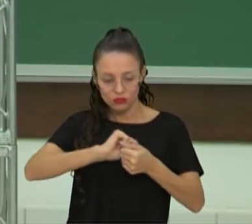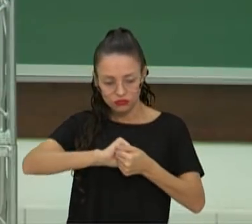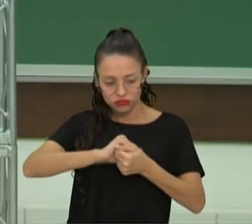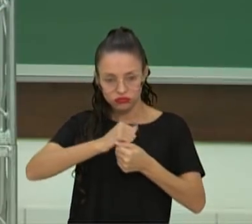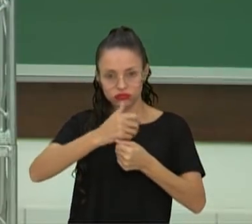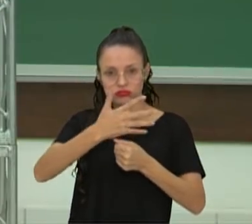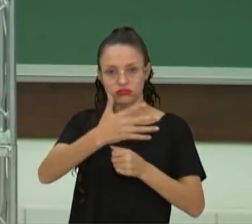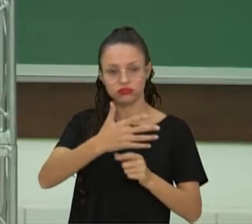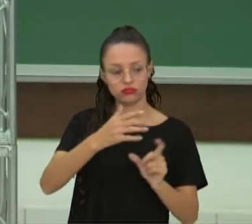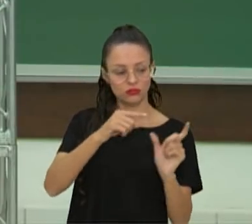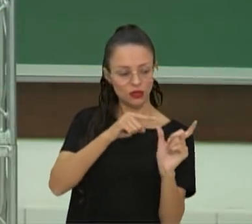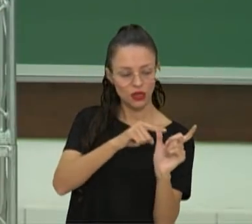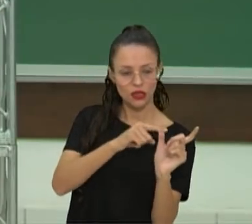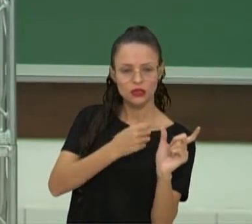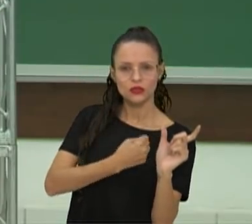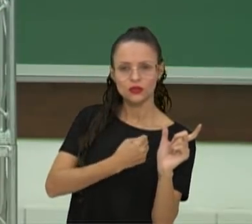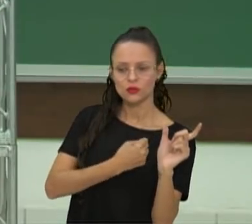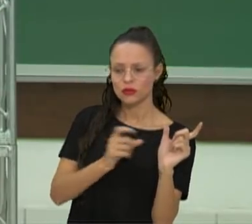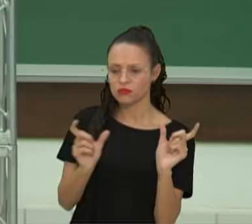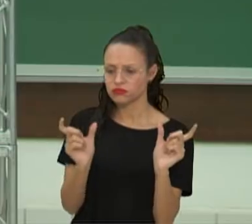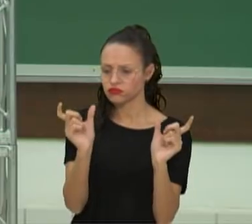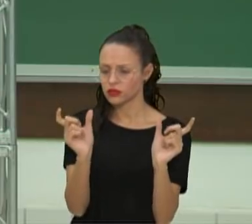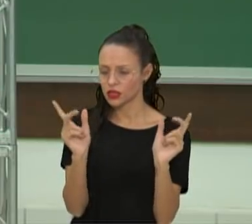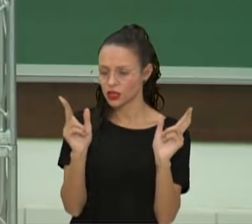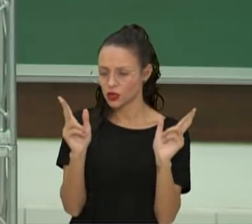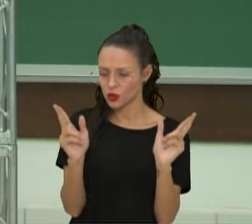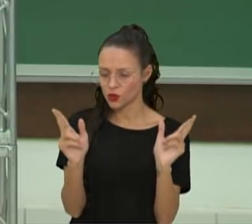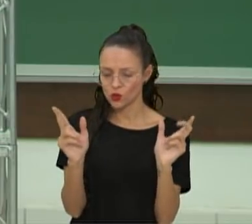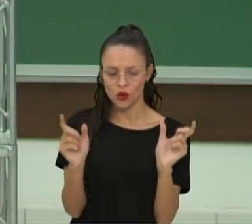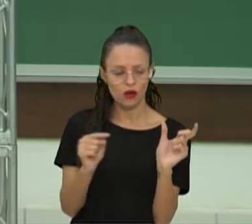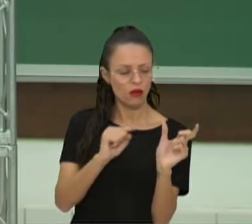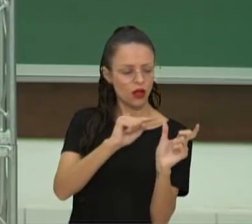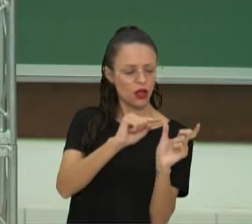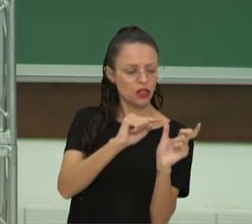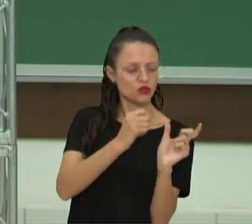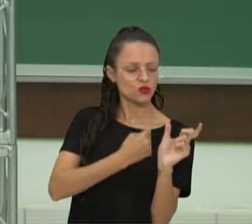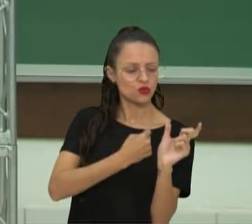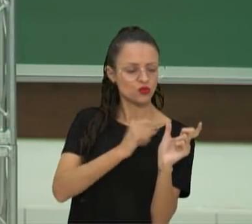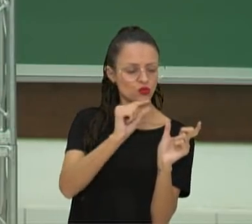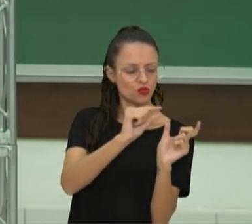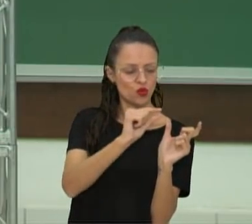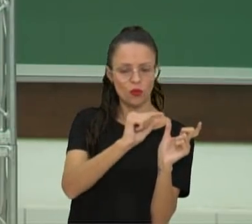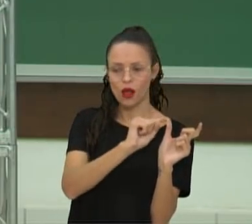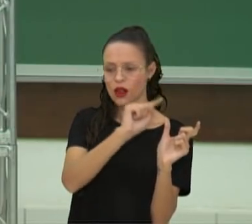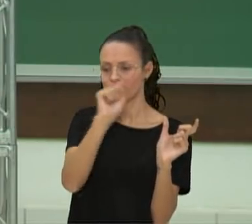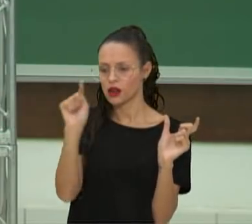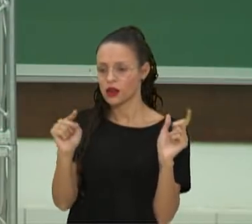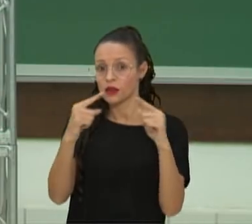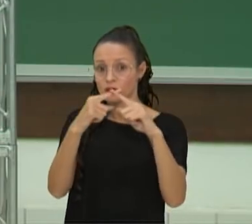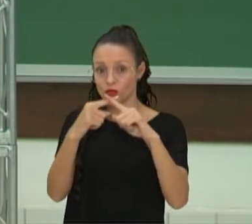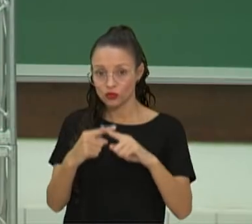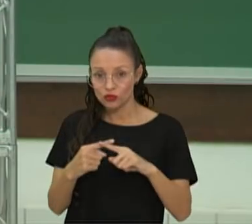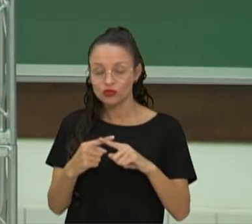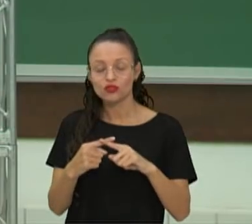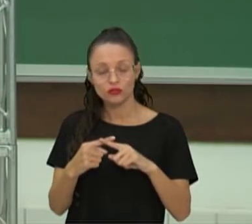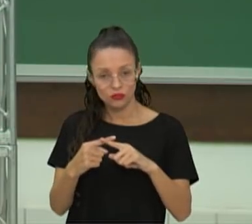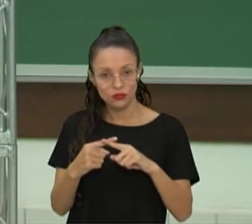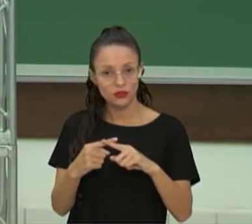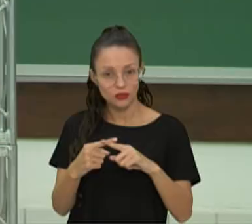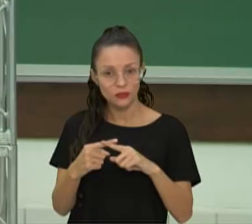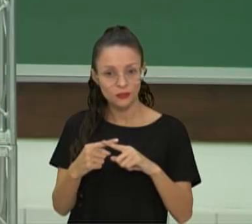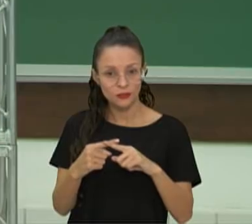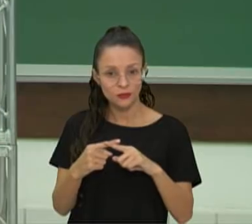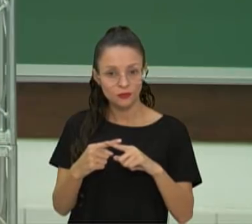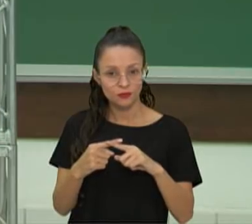base, somar os expoentes. Quando você está elevando uma potência a outro expoente, potência de potência, você